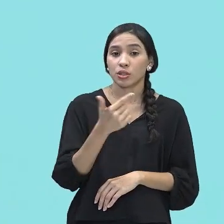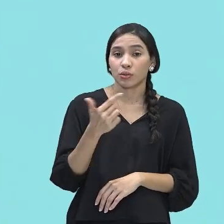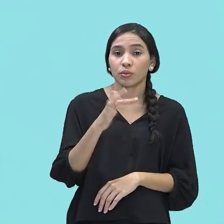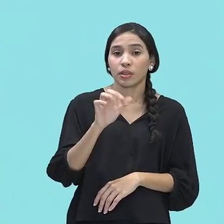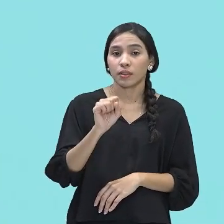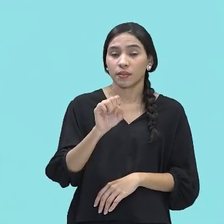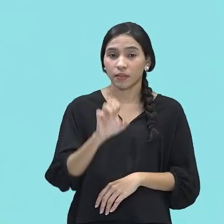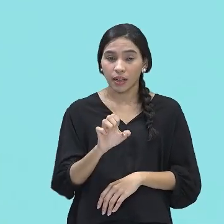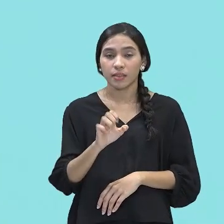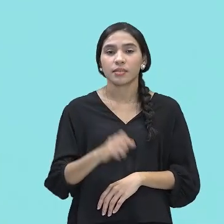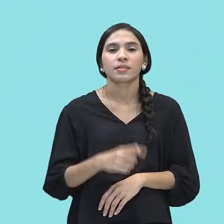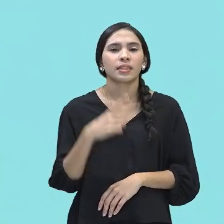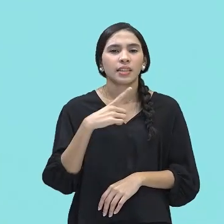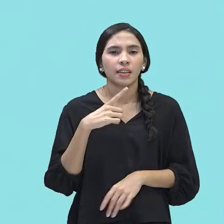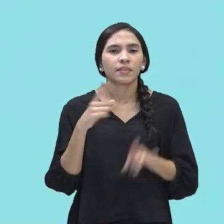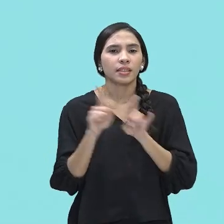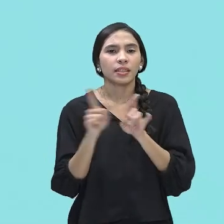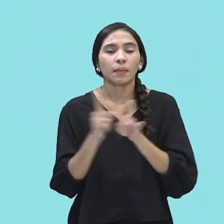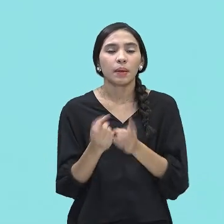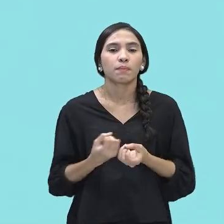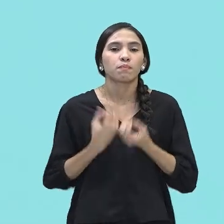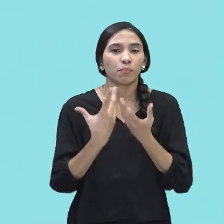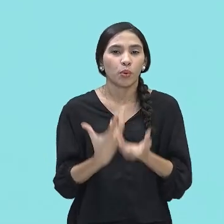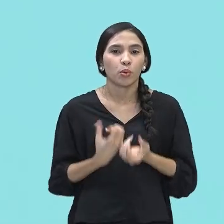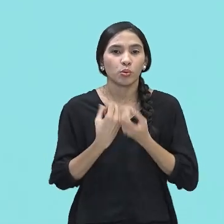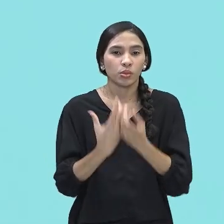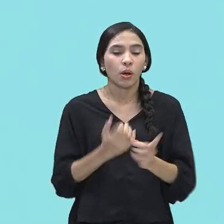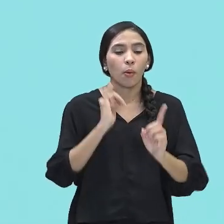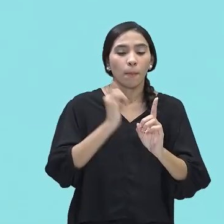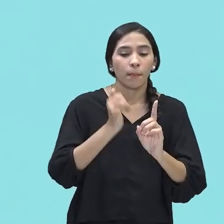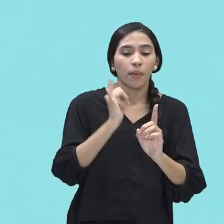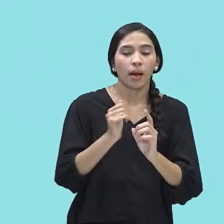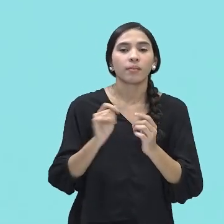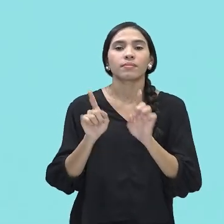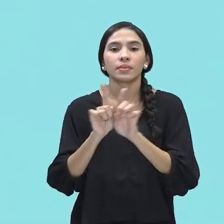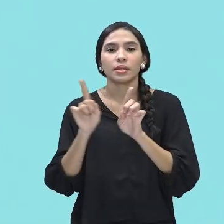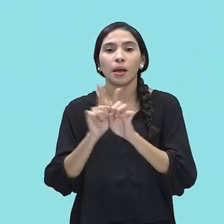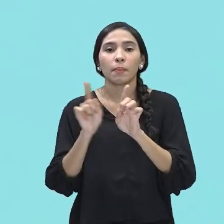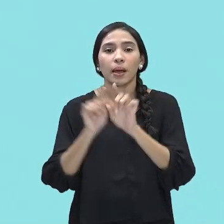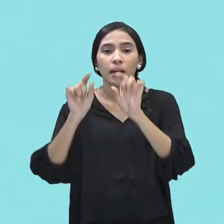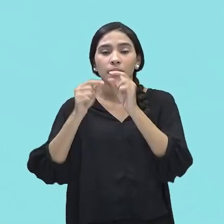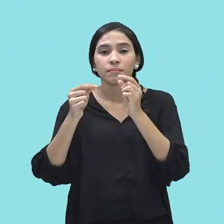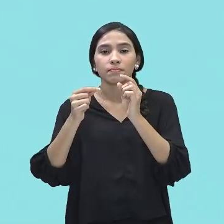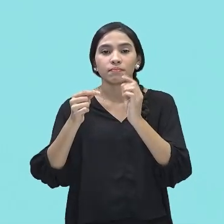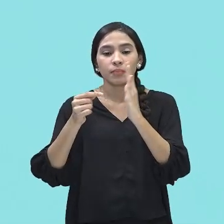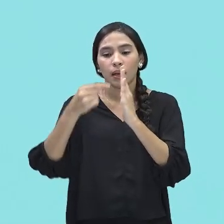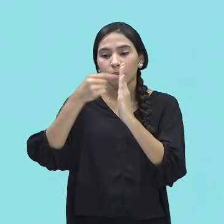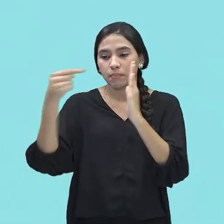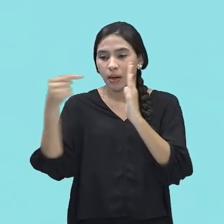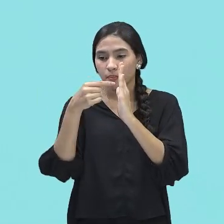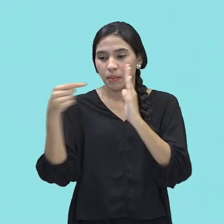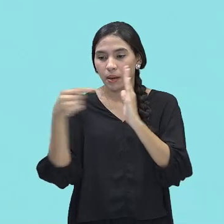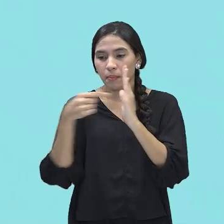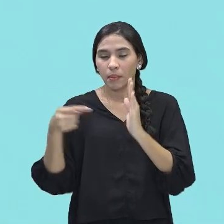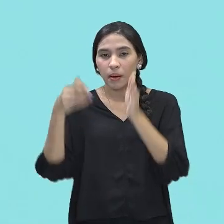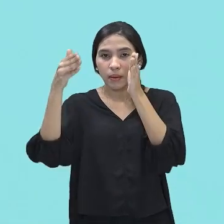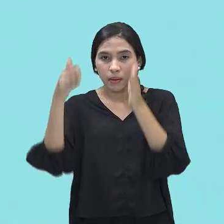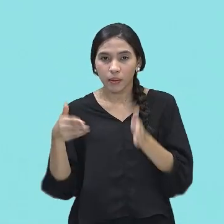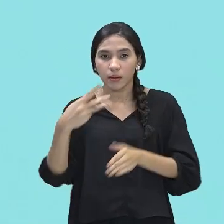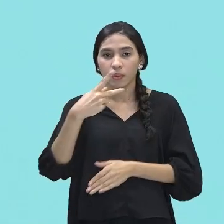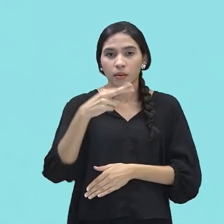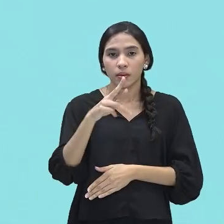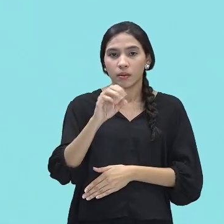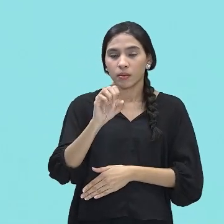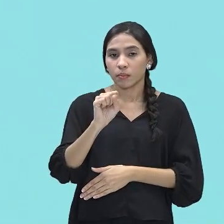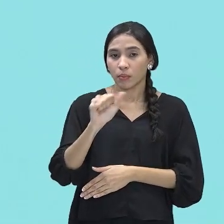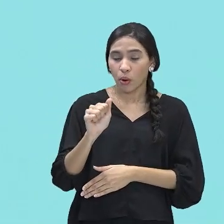segunda fase, teve bastante produção, tanto em poesia quanto em prosa. não poderia ser diferente na terceira fase. E aí eu vou apresentar